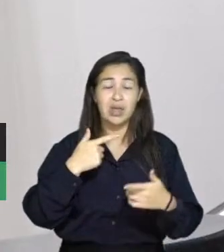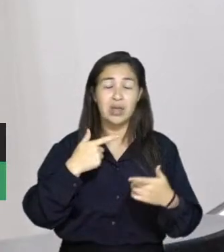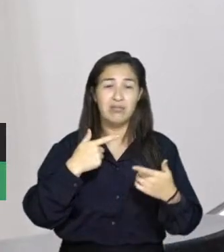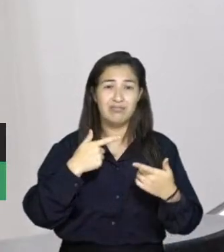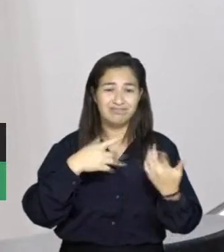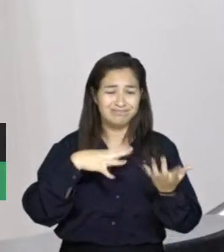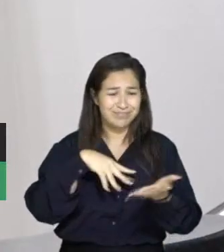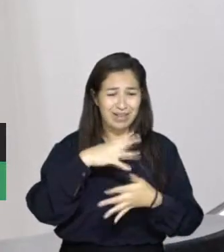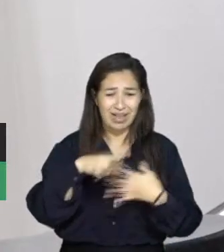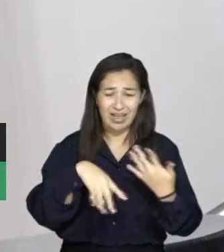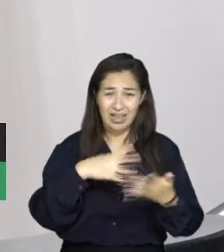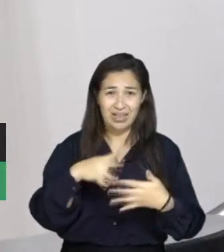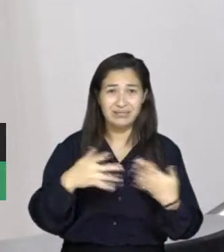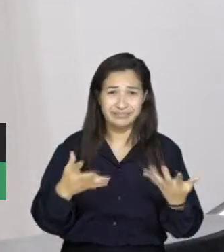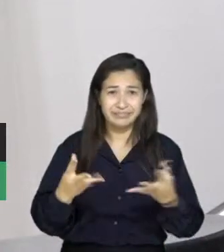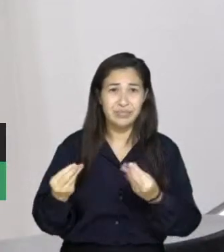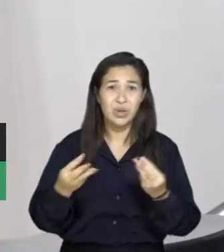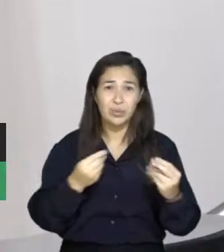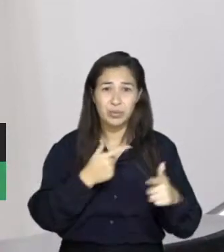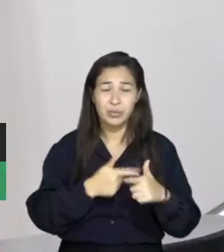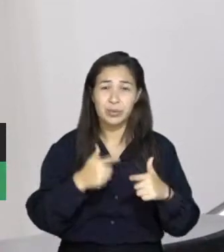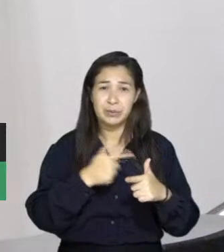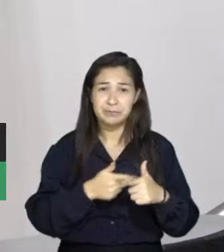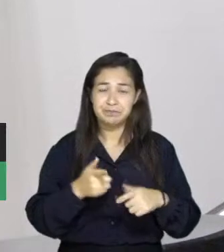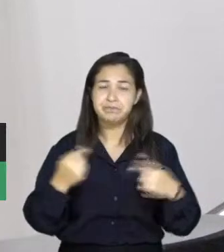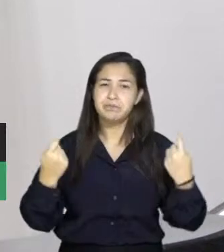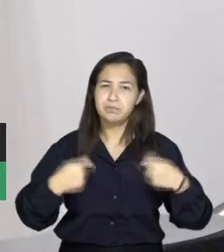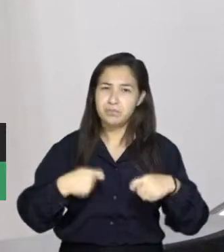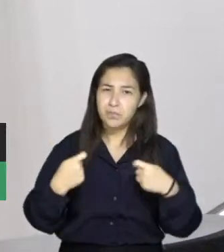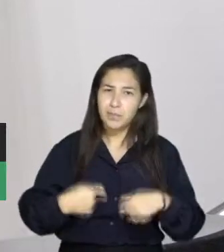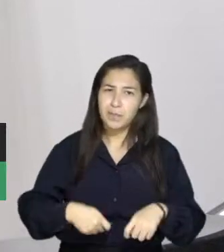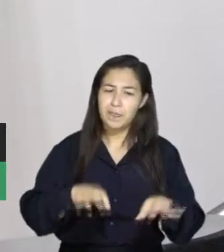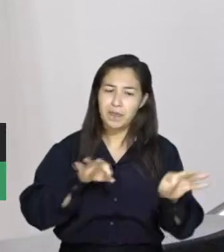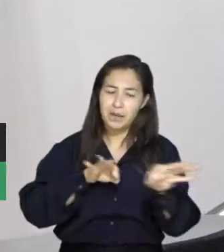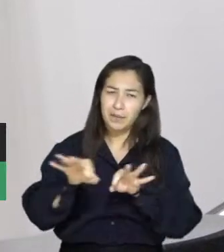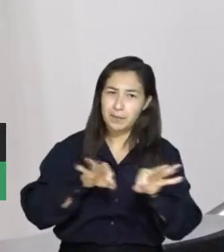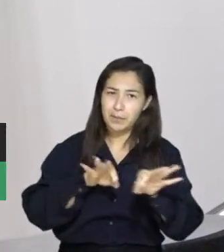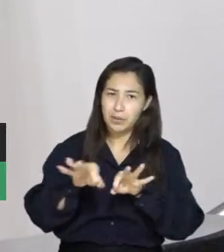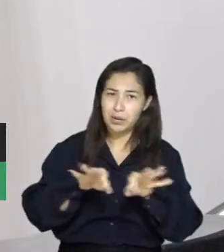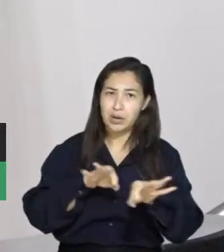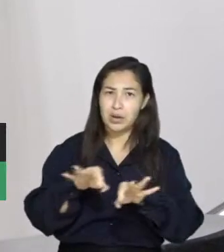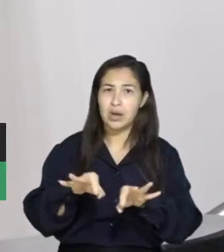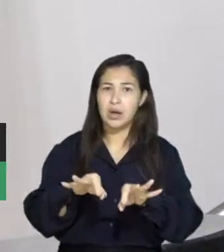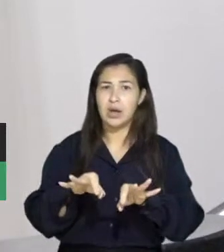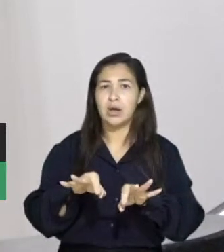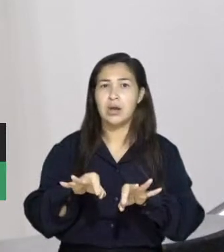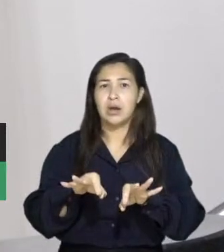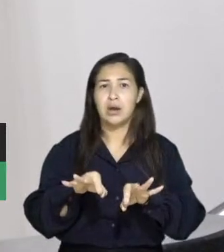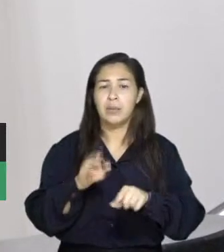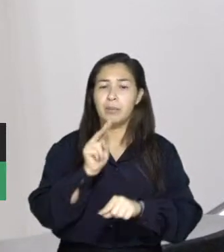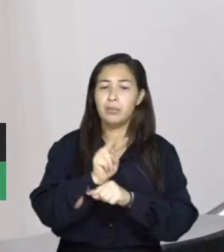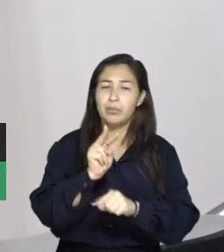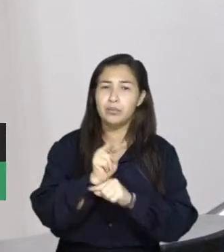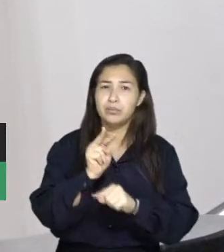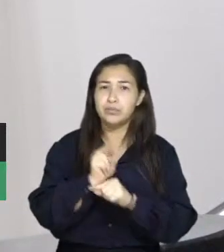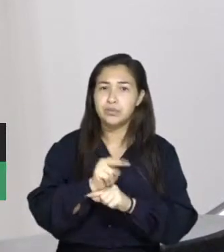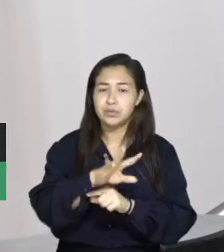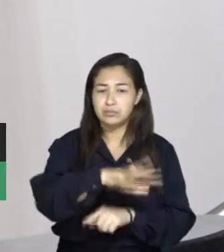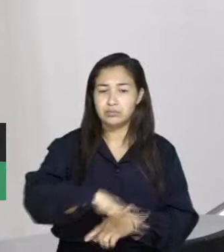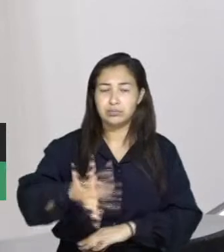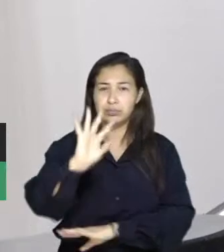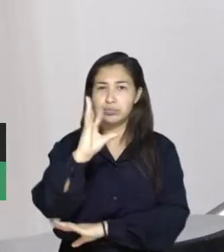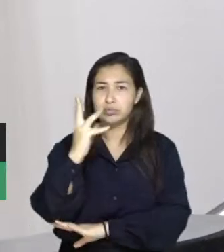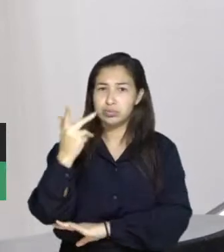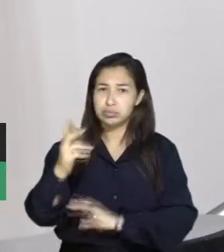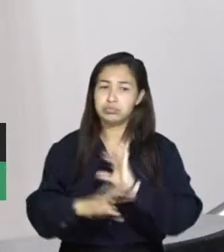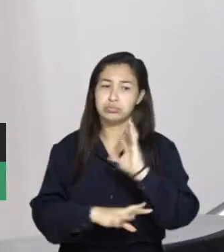capaz de criar medidas de preservação ambiental na construção de barragens e determinar critérios de